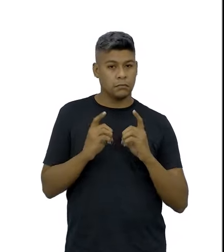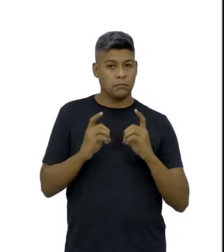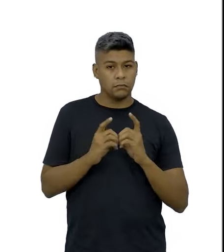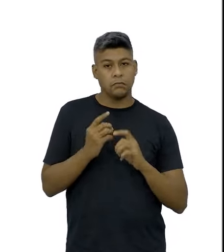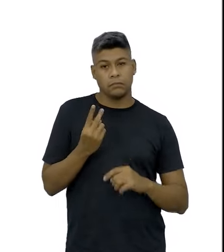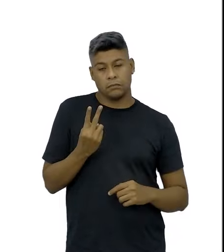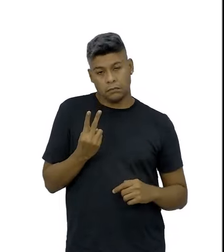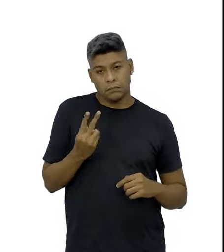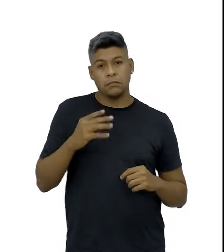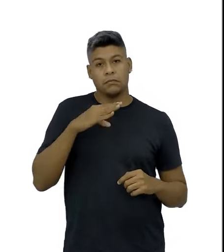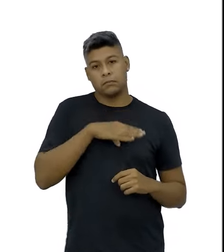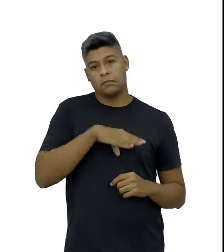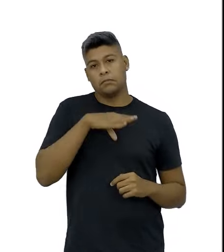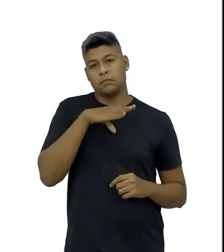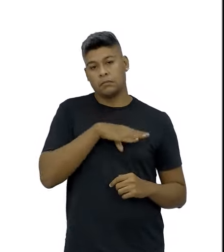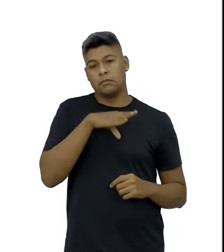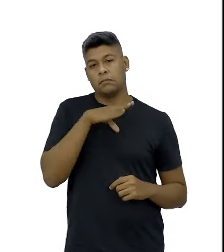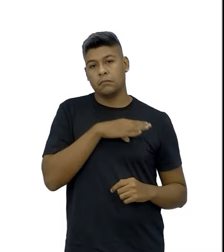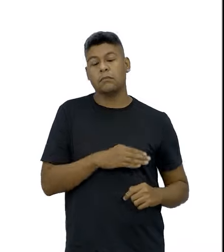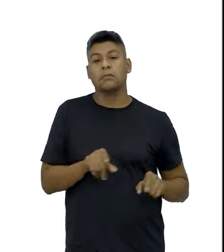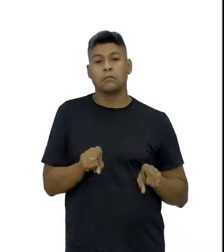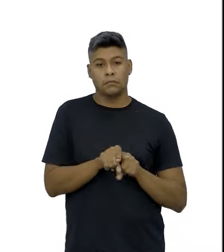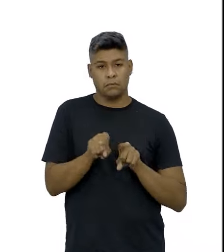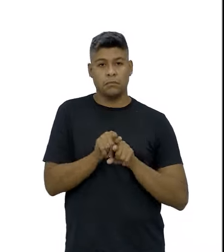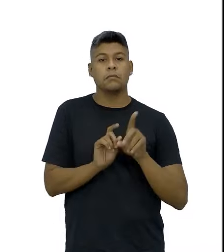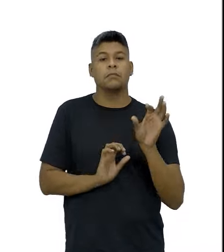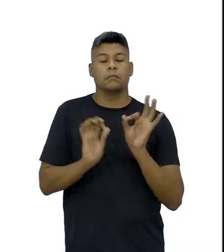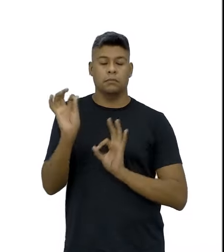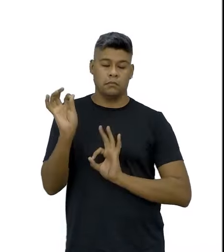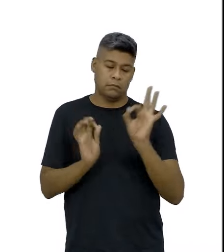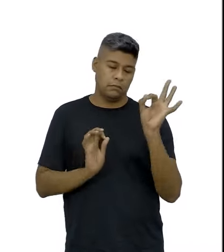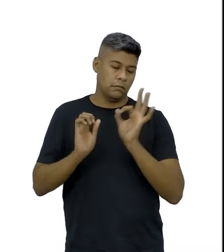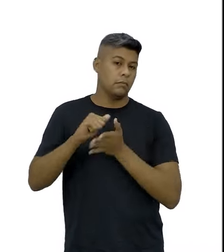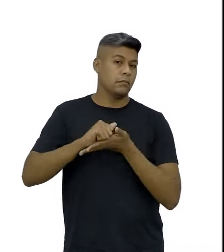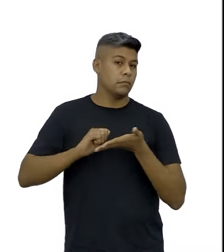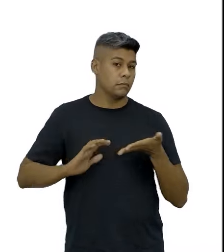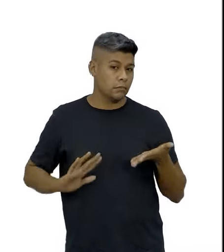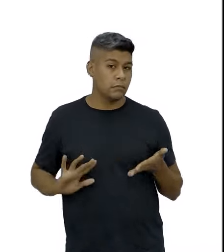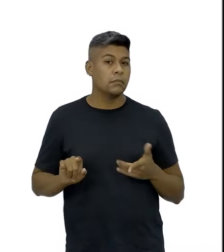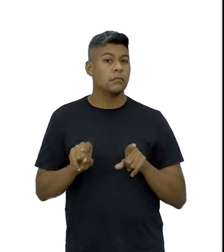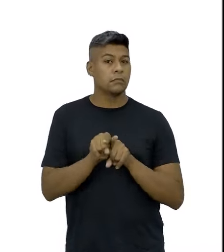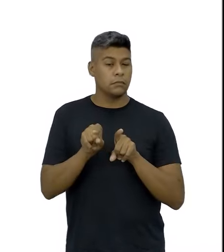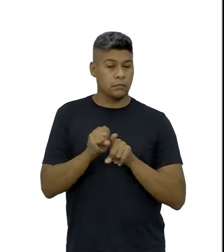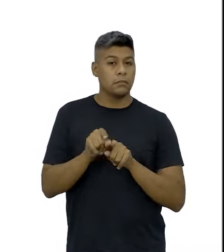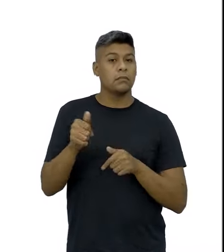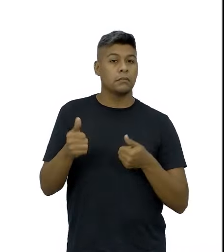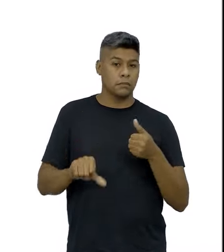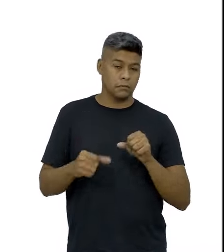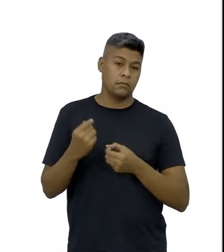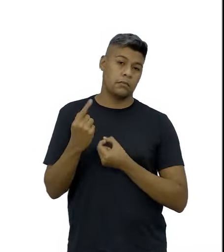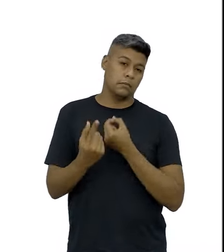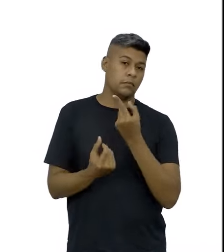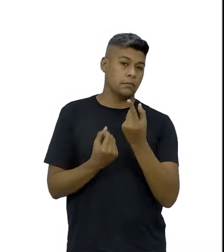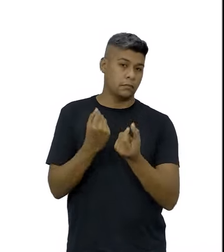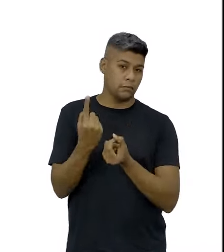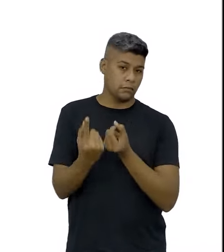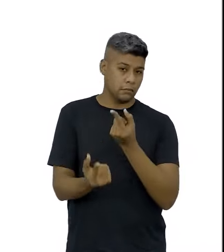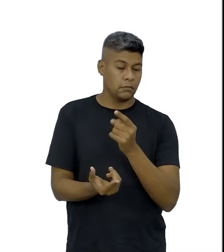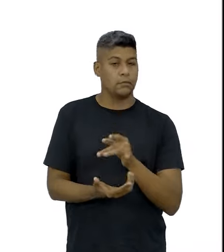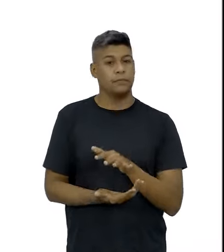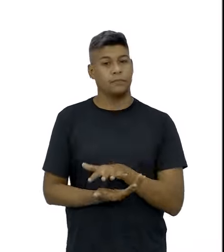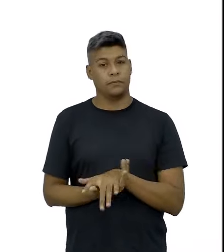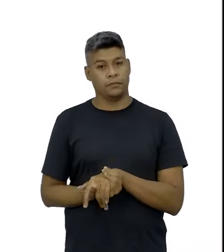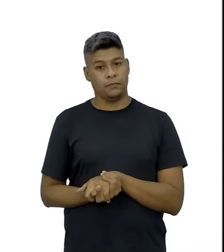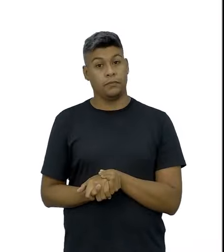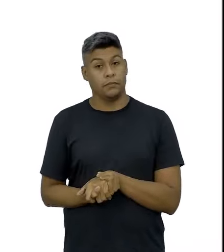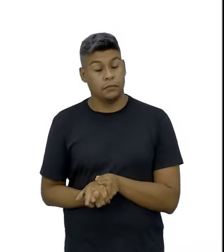língua portuguesa e a lógica de organização de suas atividades, bem como a análise de algumas delas. E,